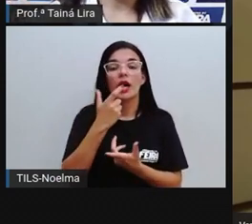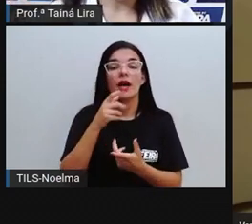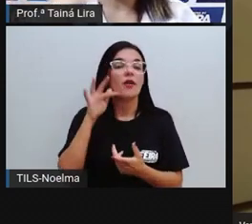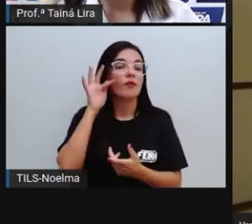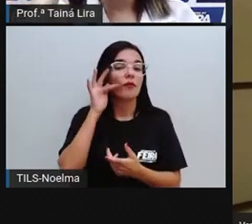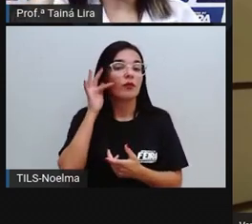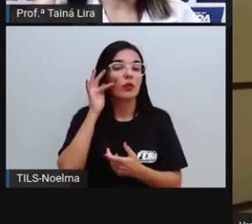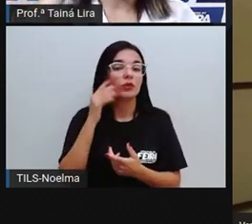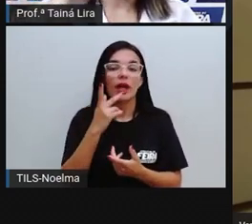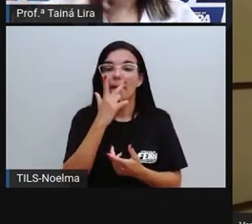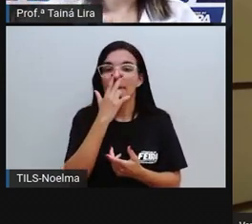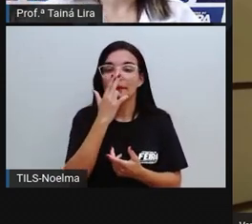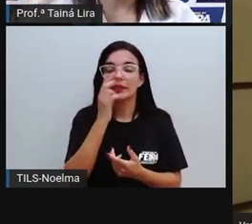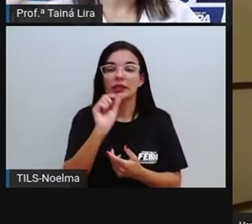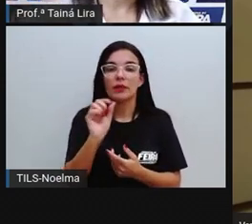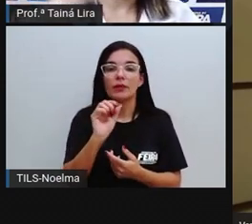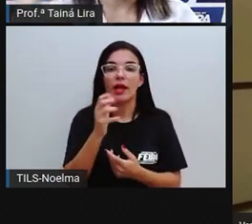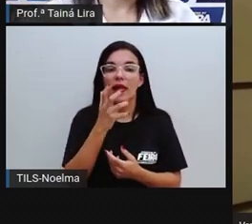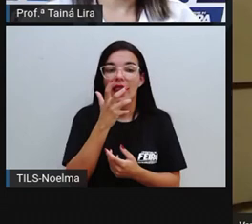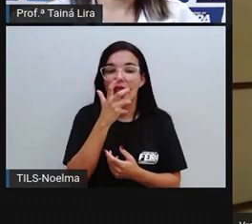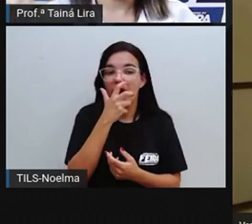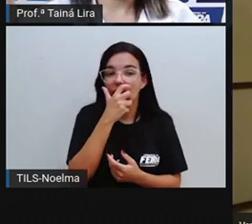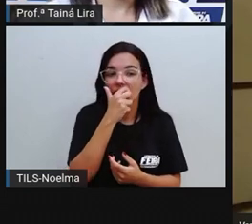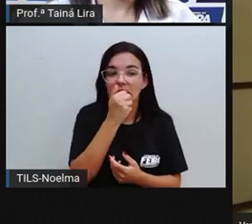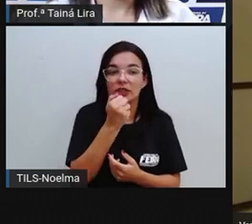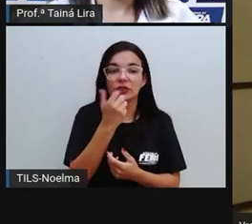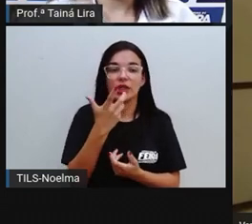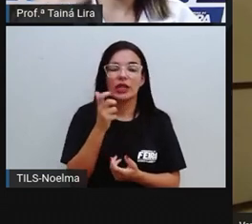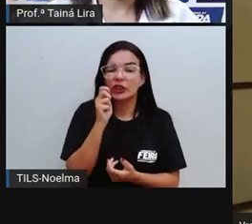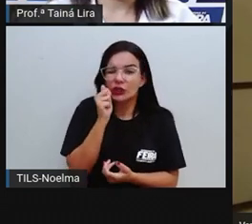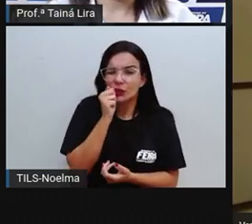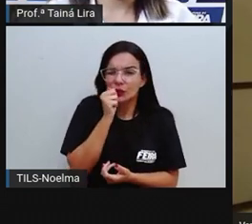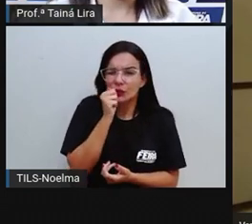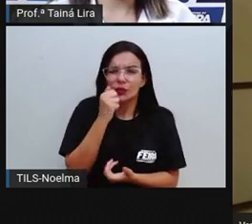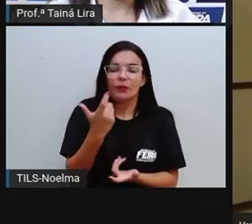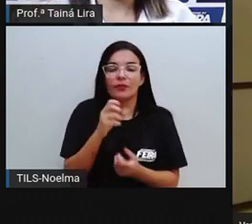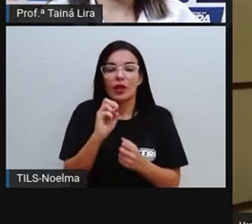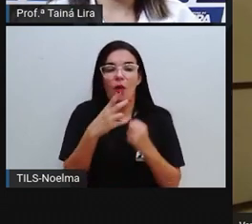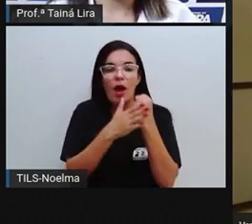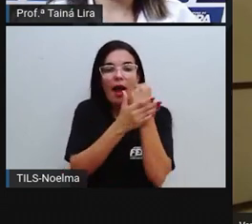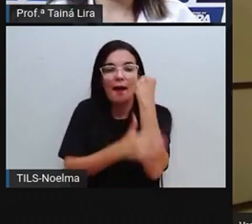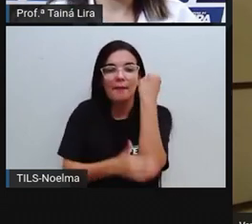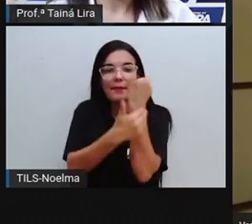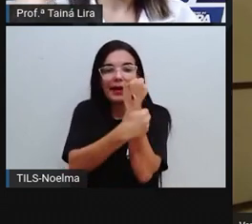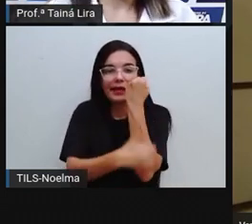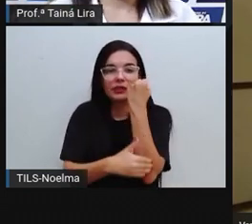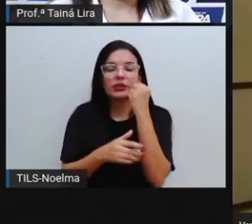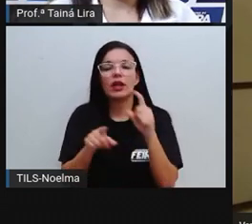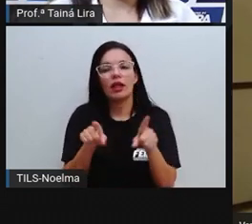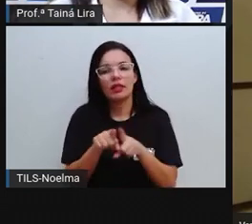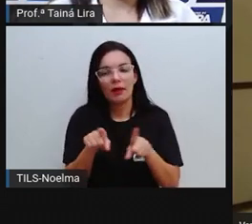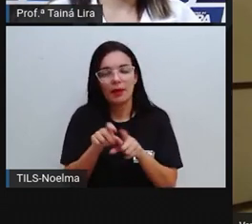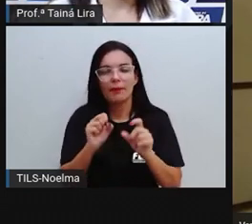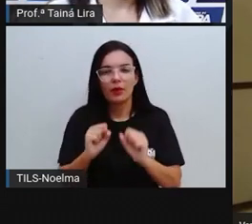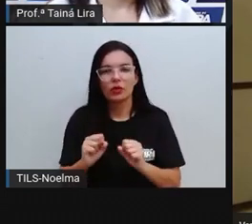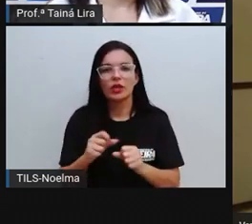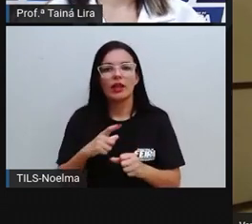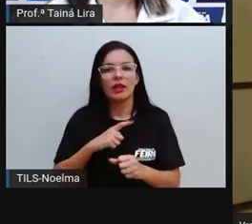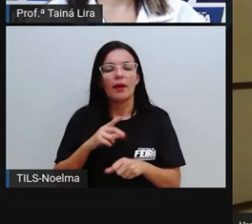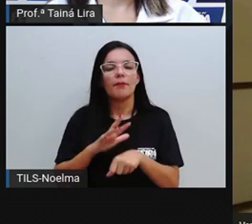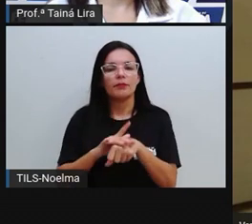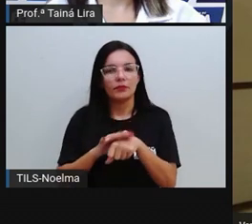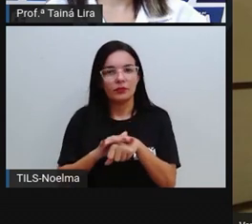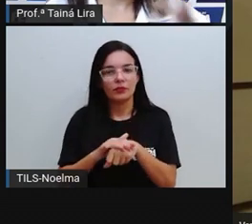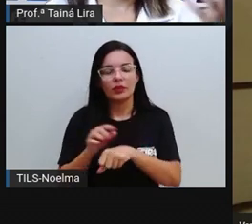provocar queimaduras também, né? Suco de laranja, limão, abacaxi são frutas cítricas, né, que podem provocar ali queimaduras.